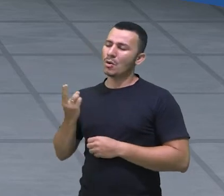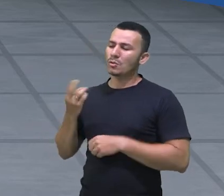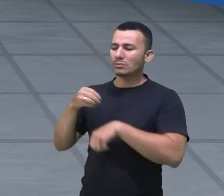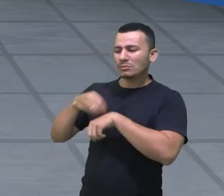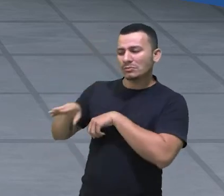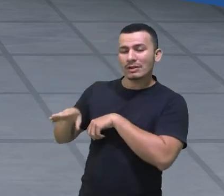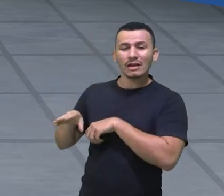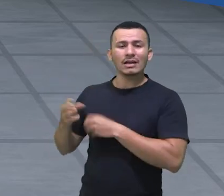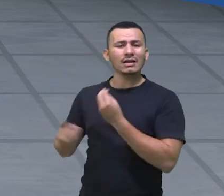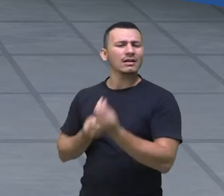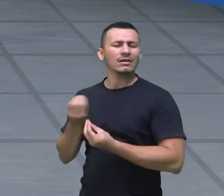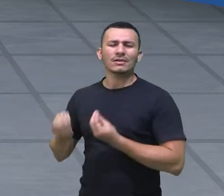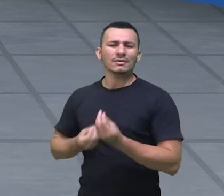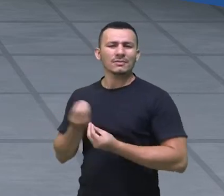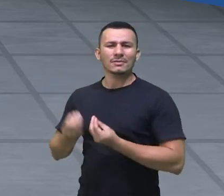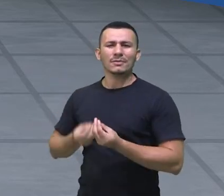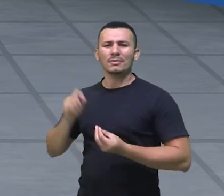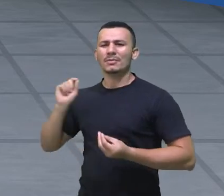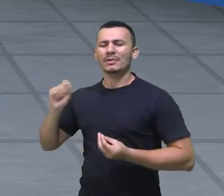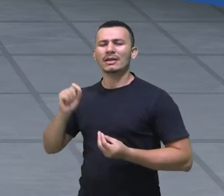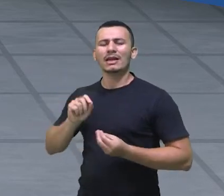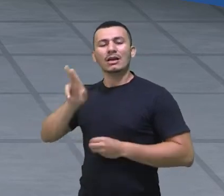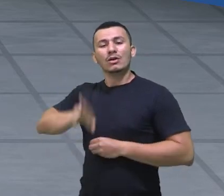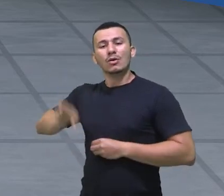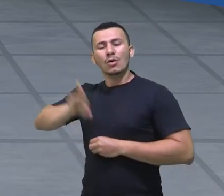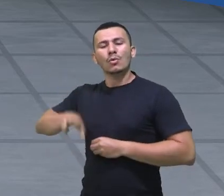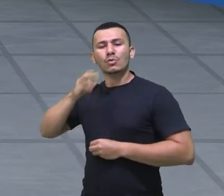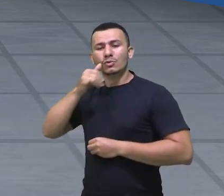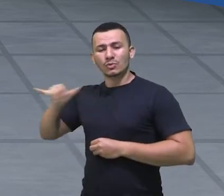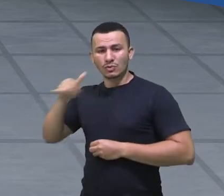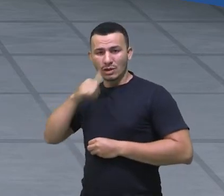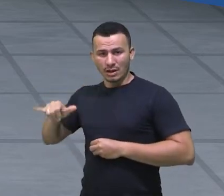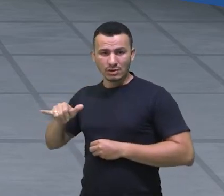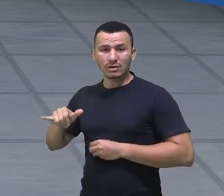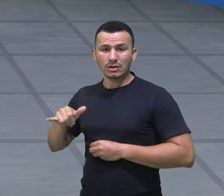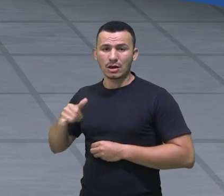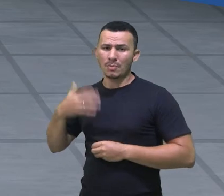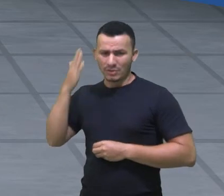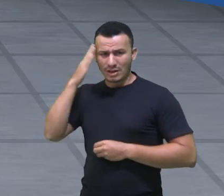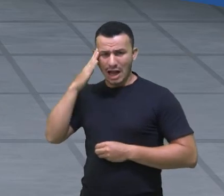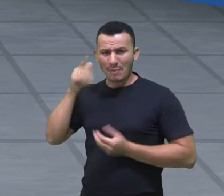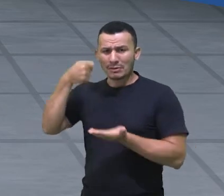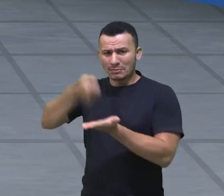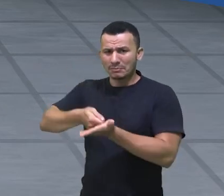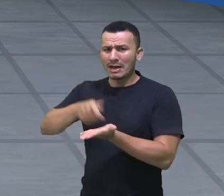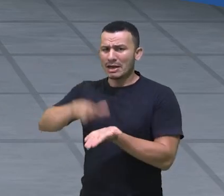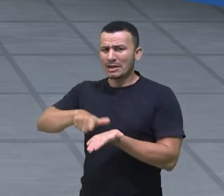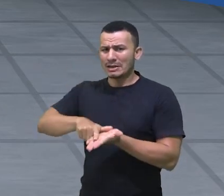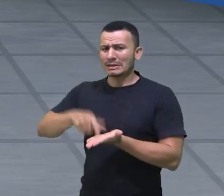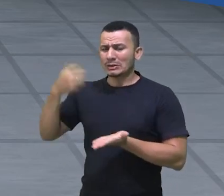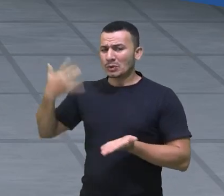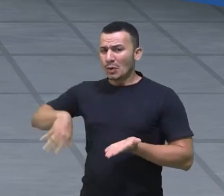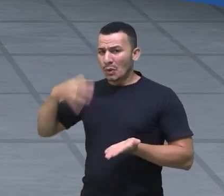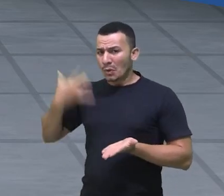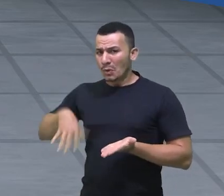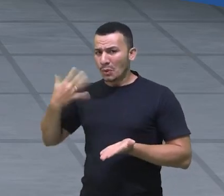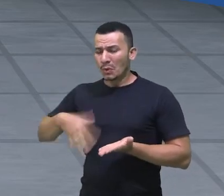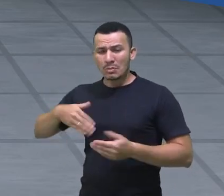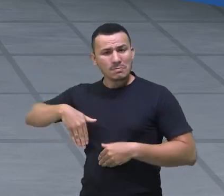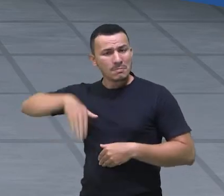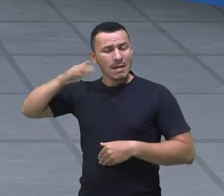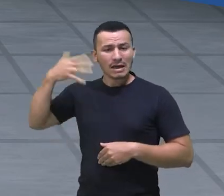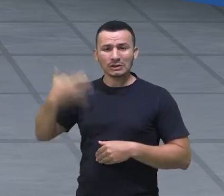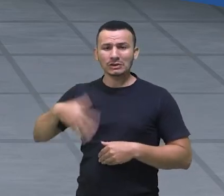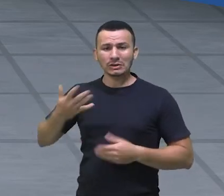ideia do que seria, então, o consumo de energia, porque a energia está cara, né? Estamos, nesse momento, pagando uma das energias